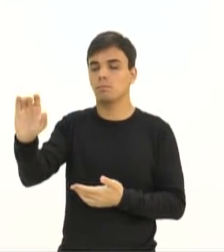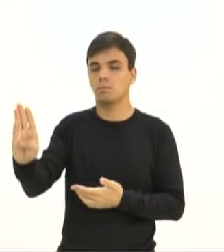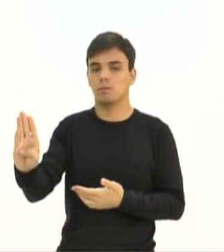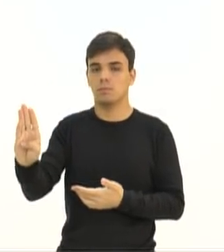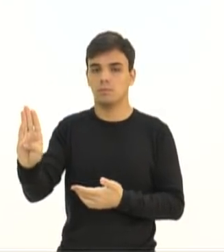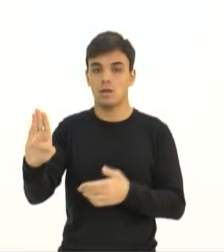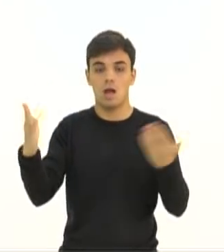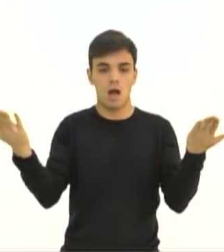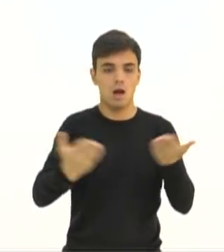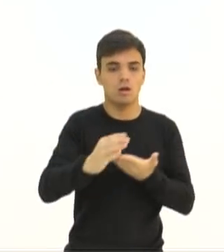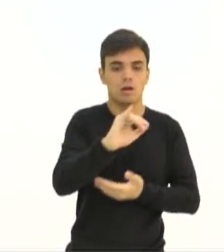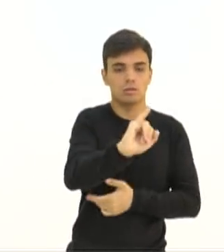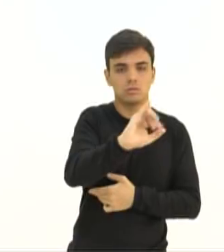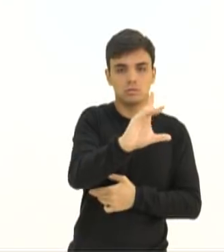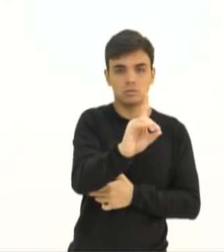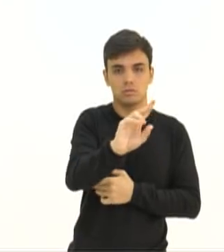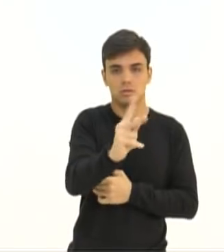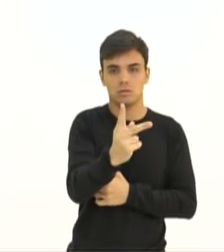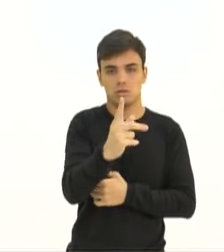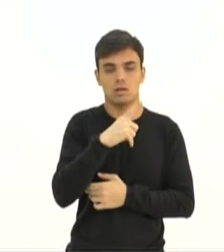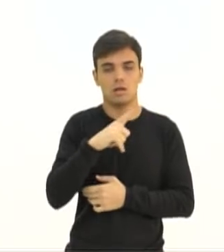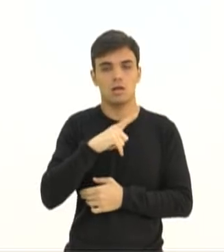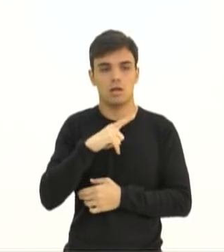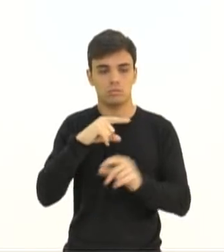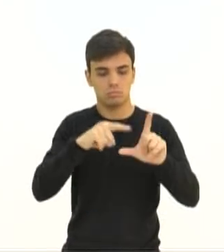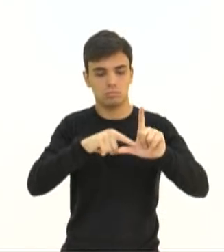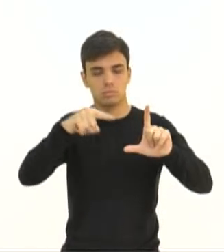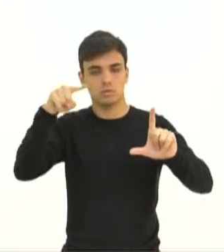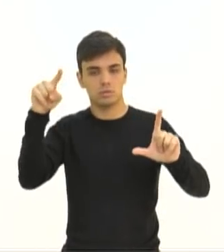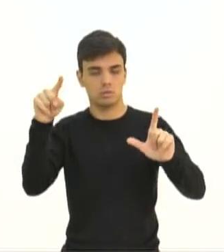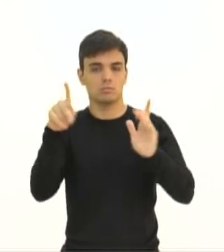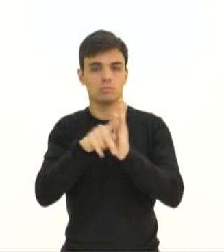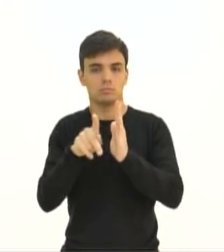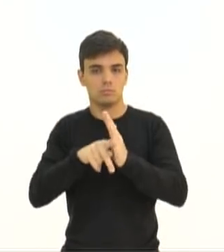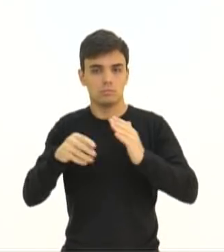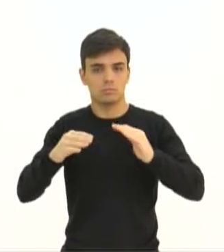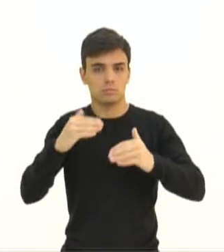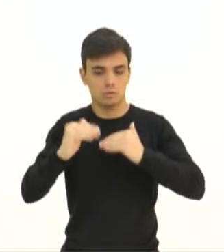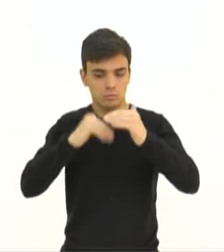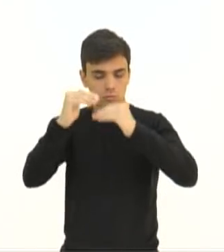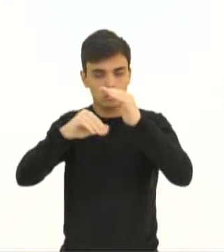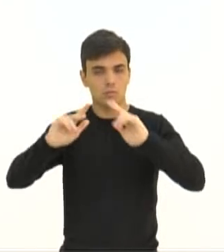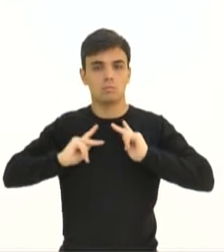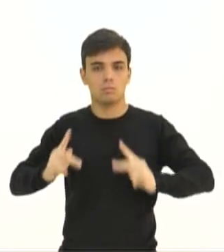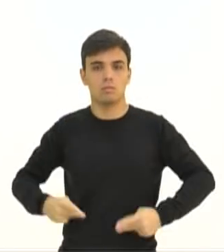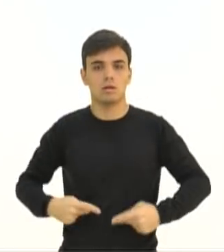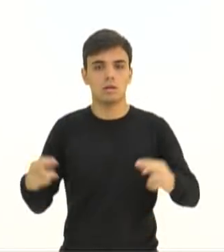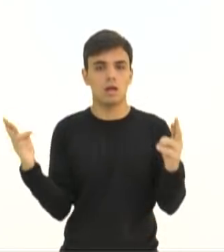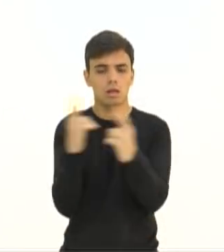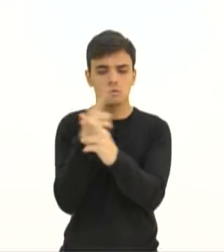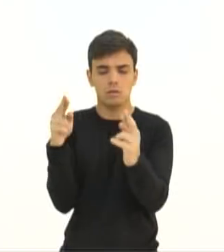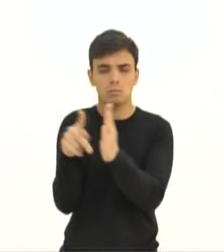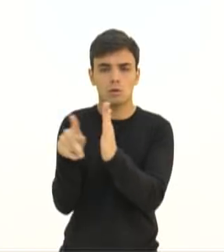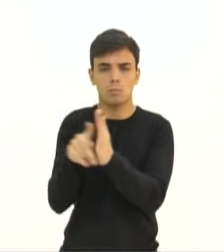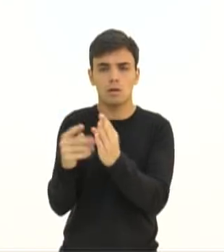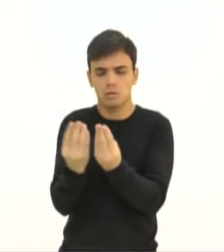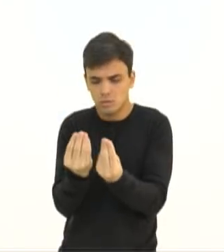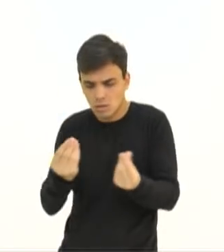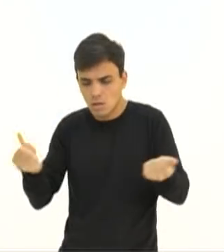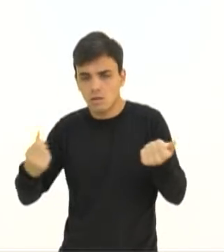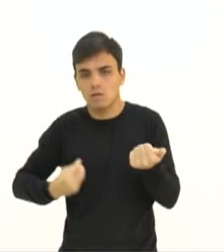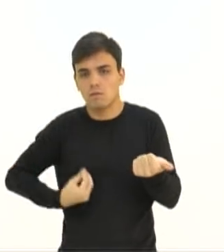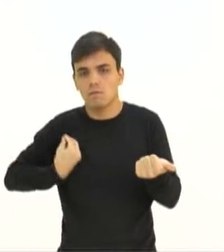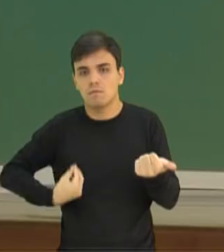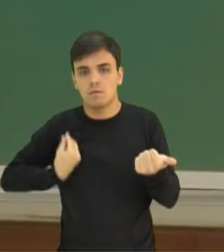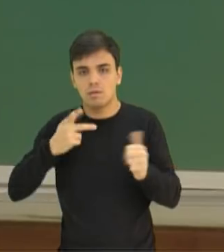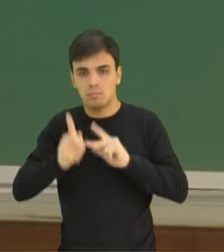de Desenvolvimento Humano, que está ligado à qualidade de vida da população. O que é levado em conta